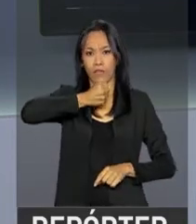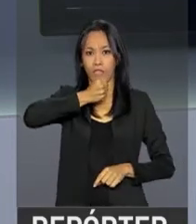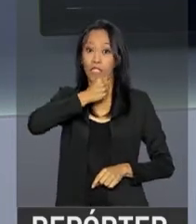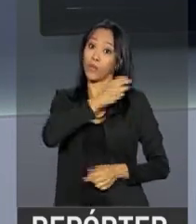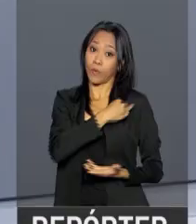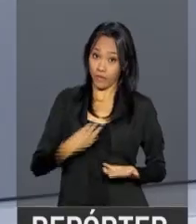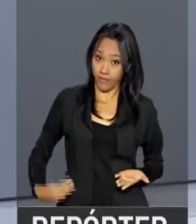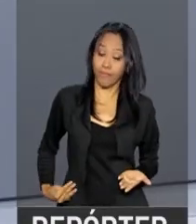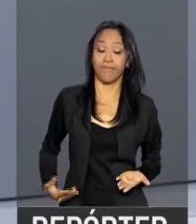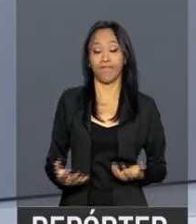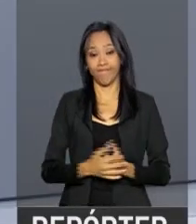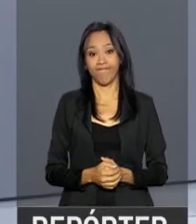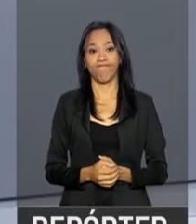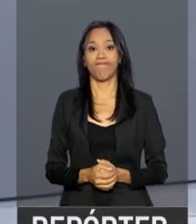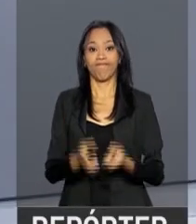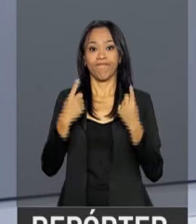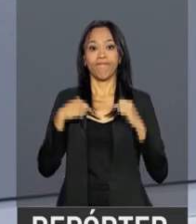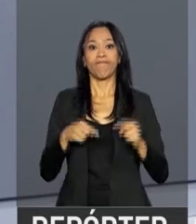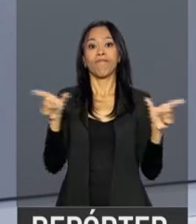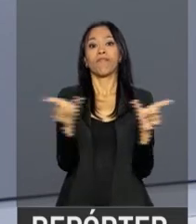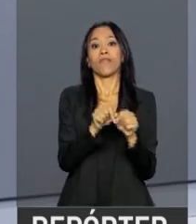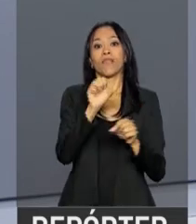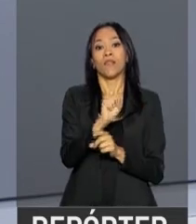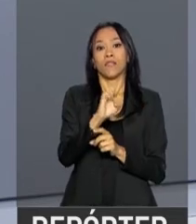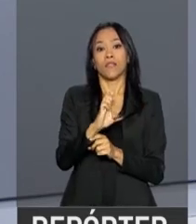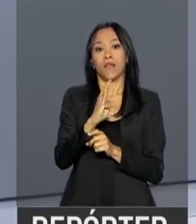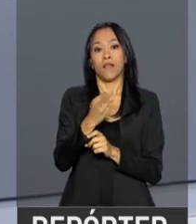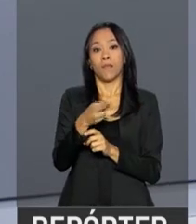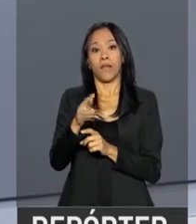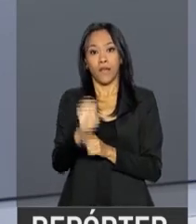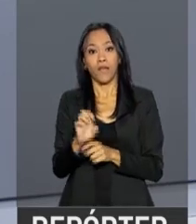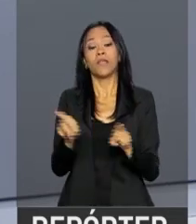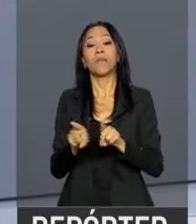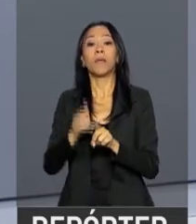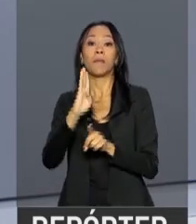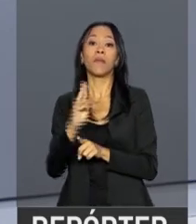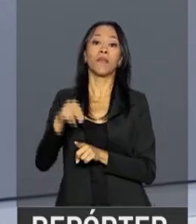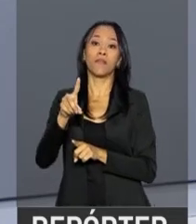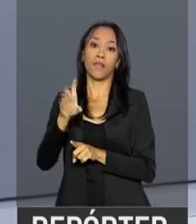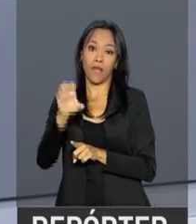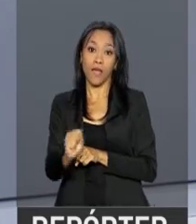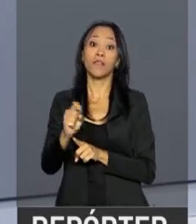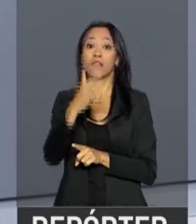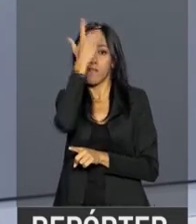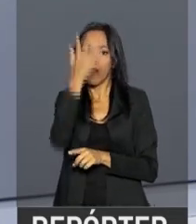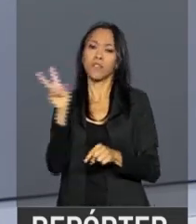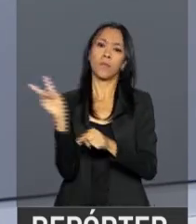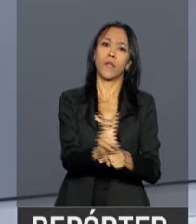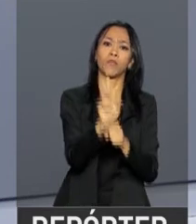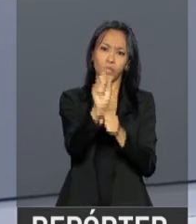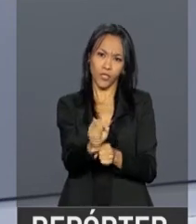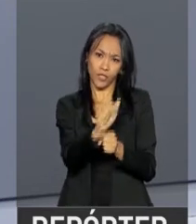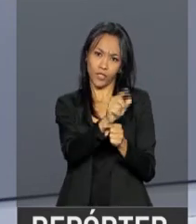educação e o sebrae o bnds assinar um acordo de cooperação para facilitar o acesso ao crédito para 280